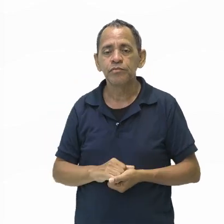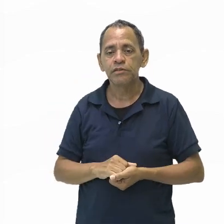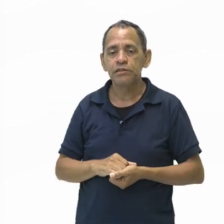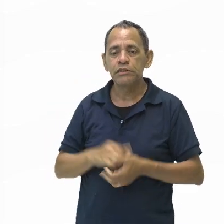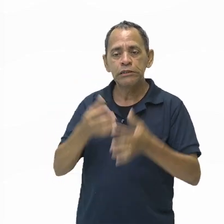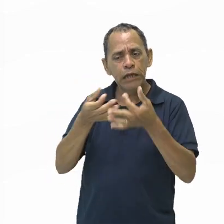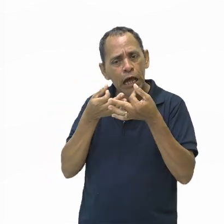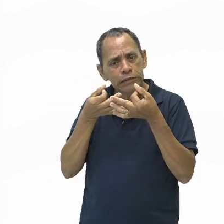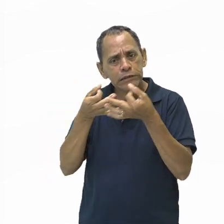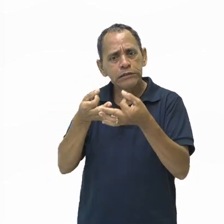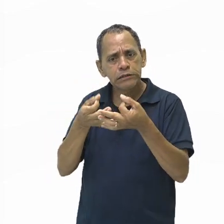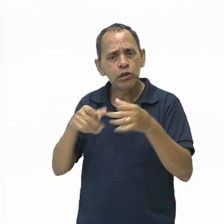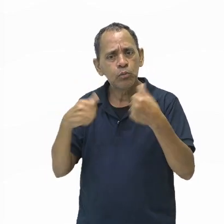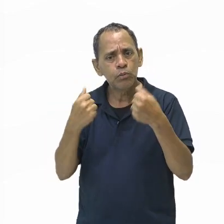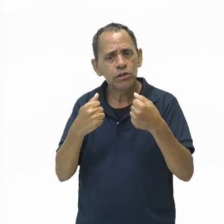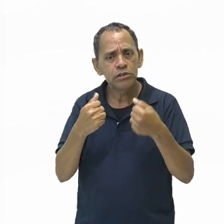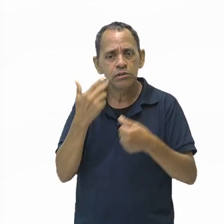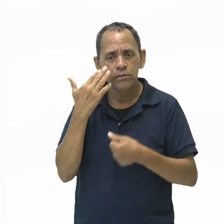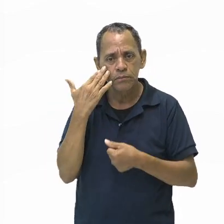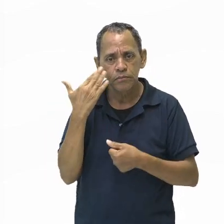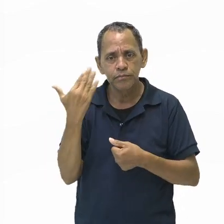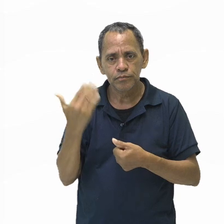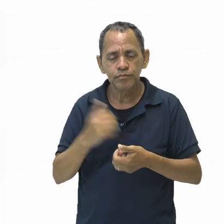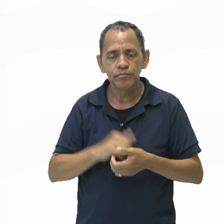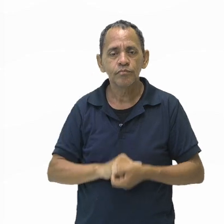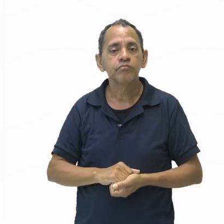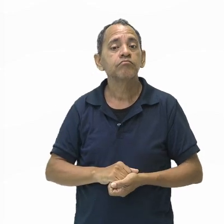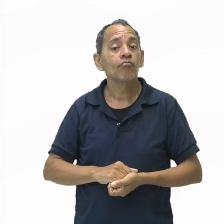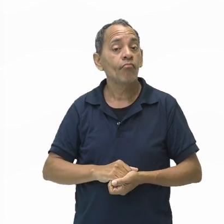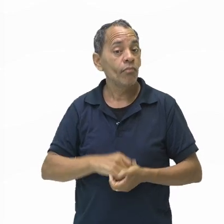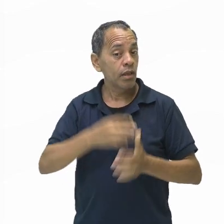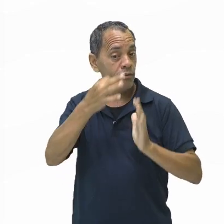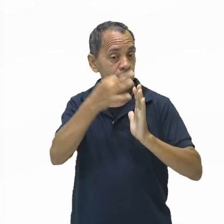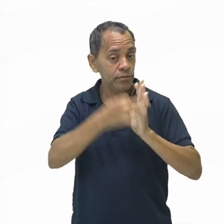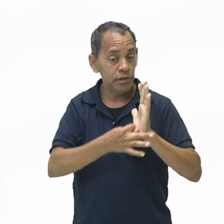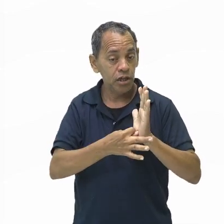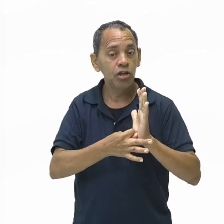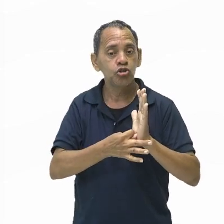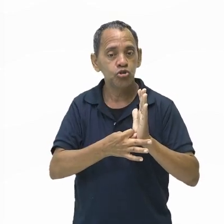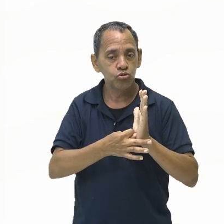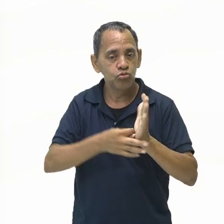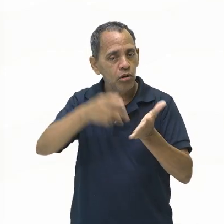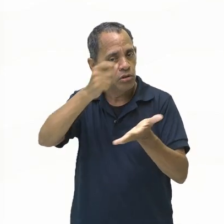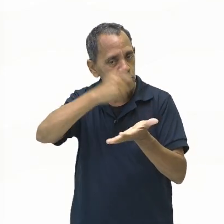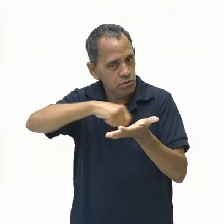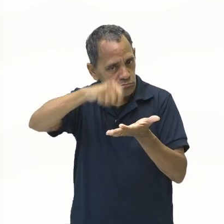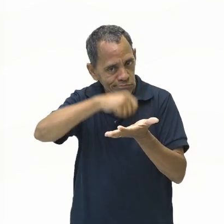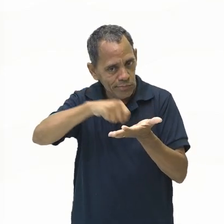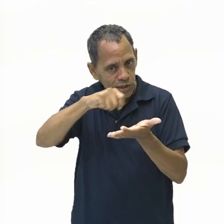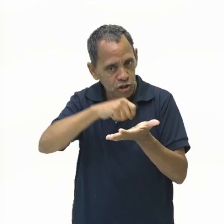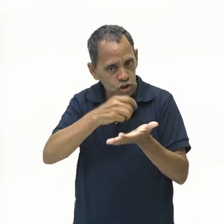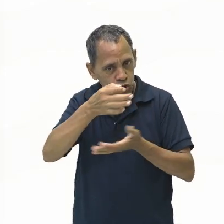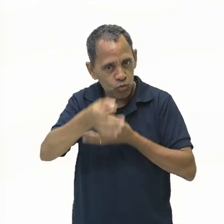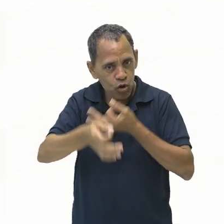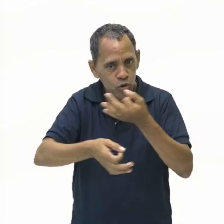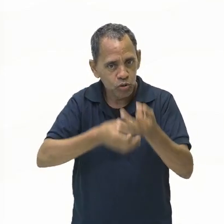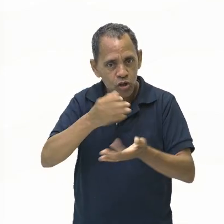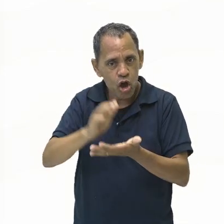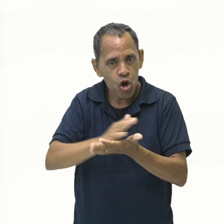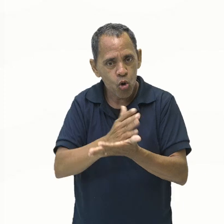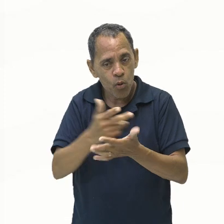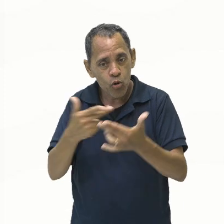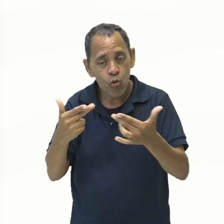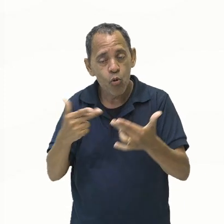tá? Nós estamos falando de um texto dissertativo argumentativo, algo que vocês vão precisar lá